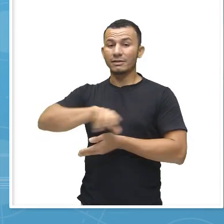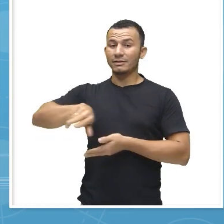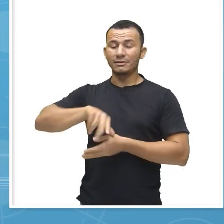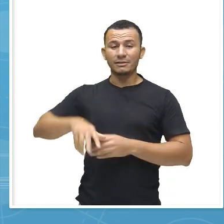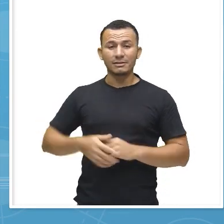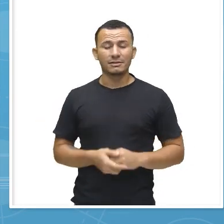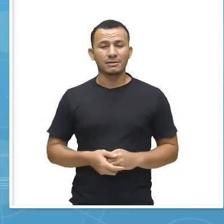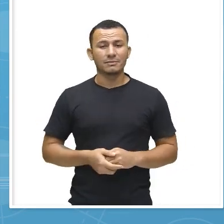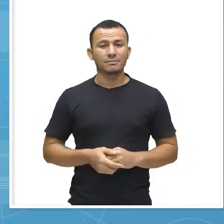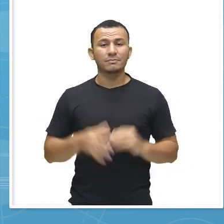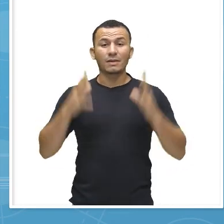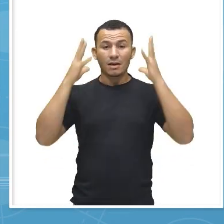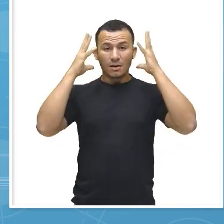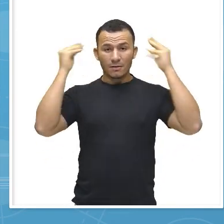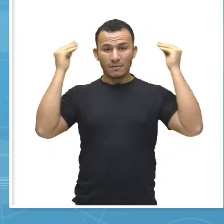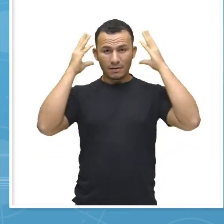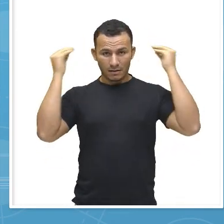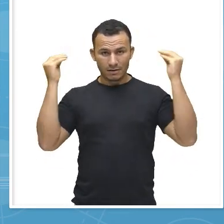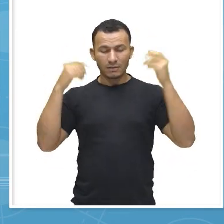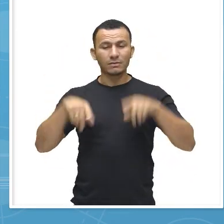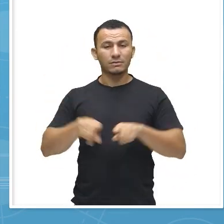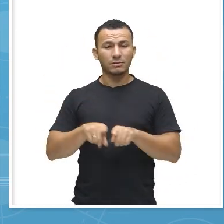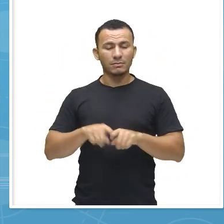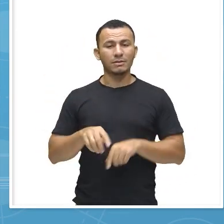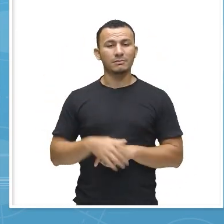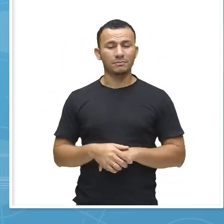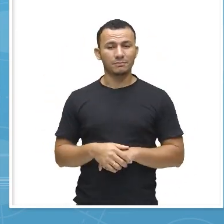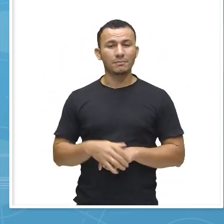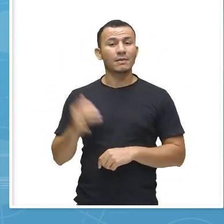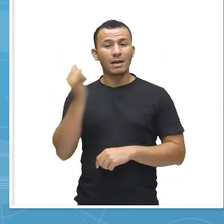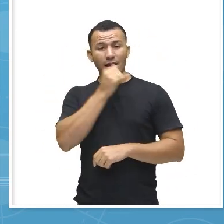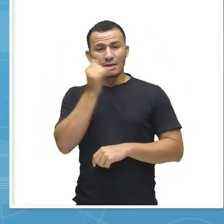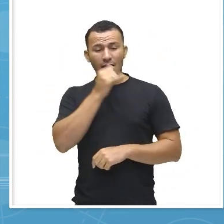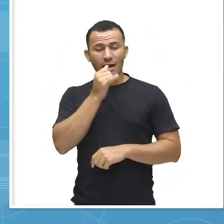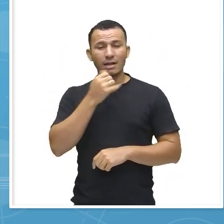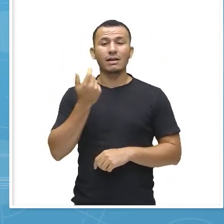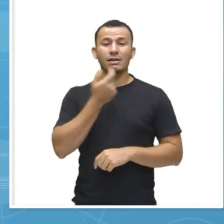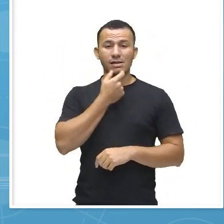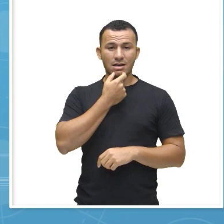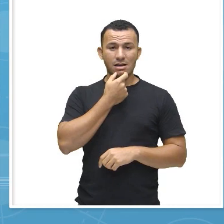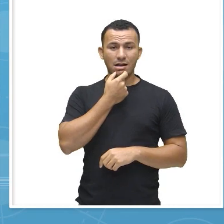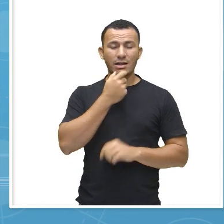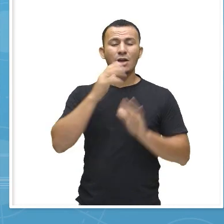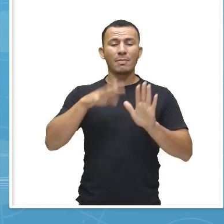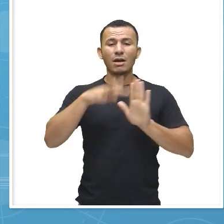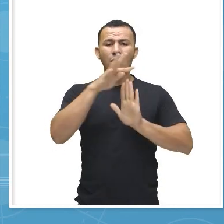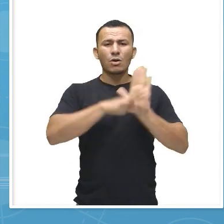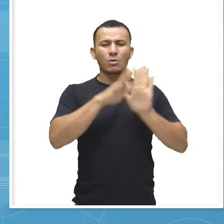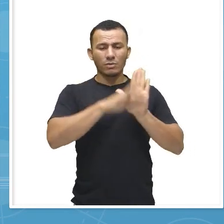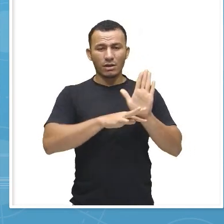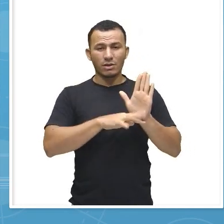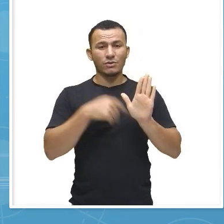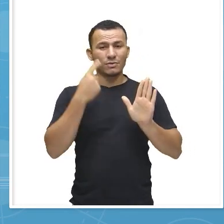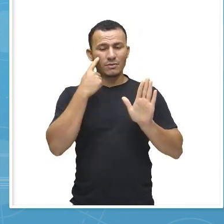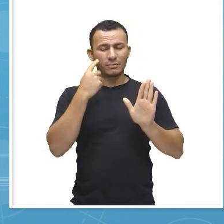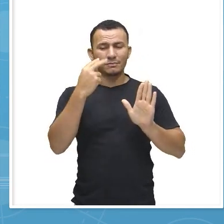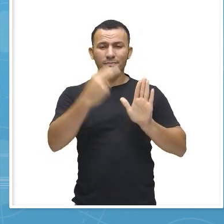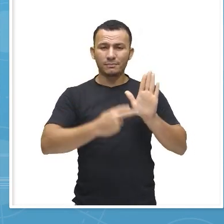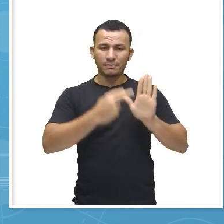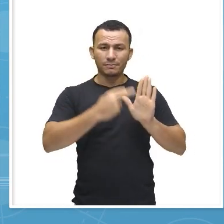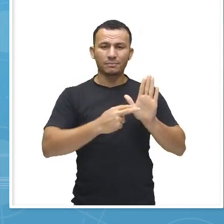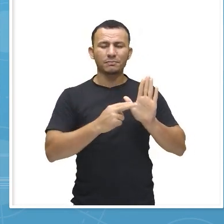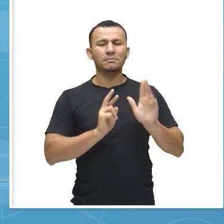momento. A Holanda, temos aí a Itália e a Inglaterra, mas o texto, olha só, volte lá para nós.